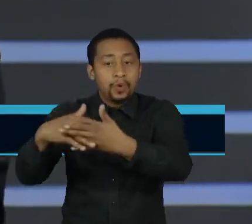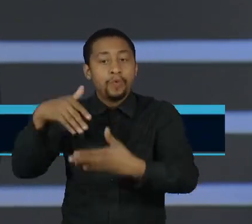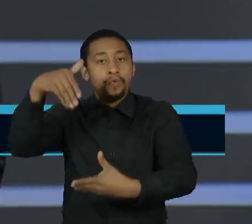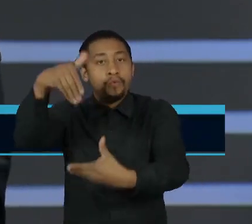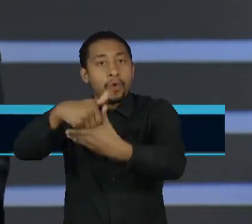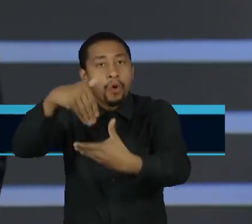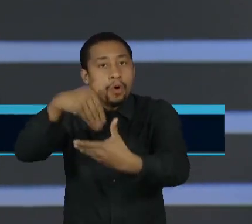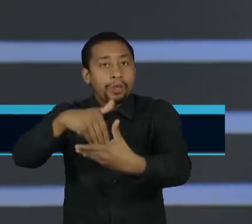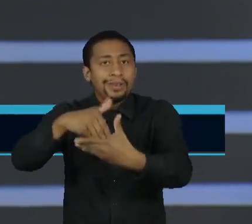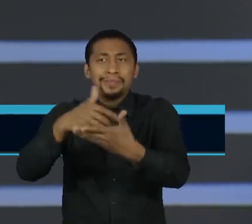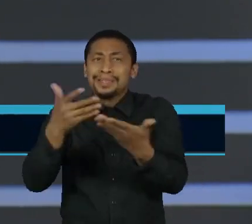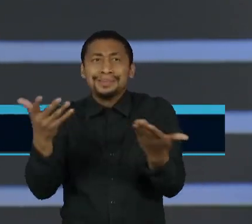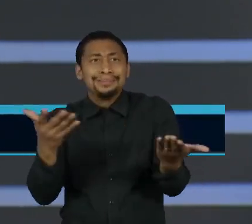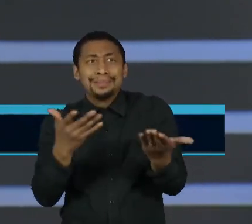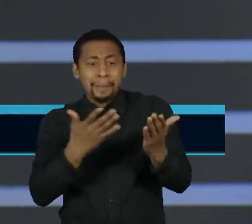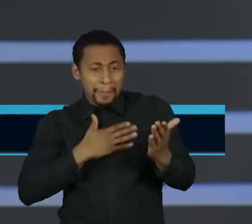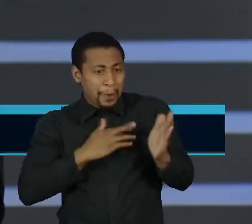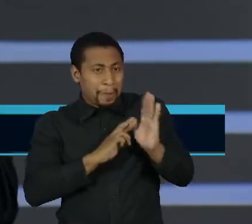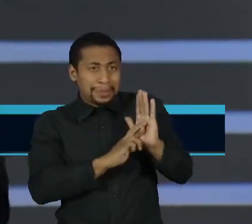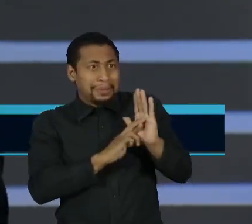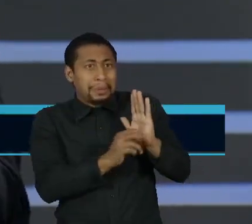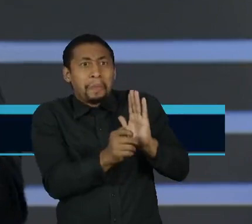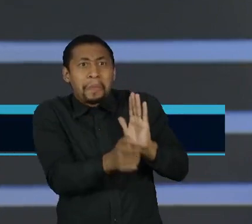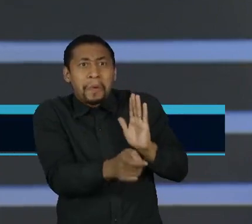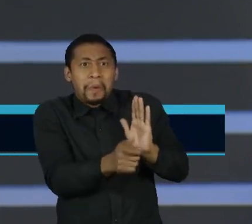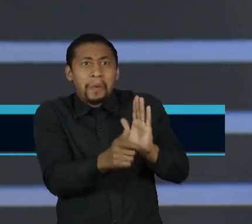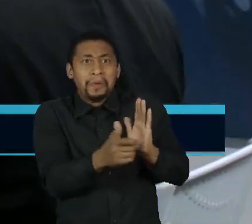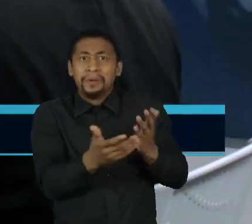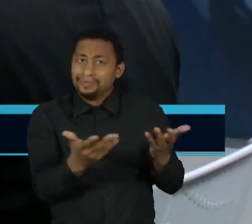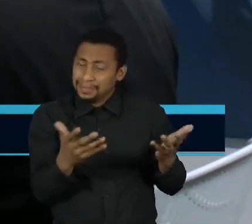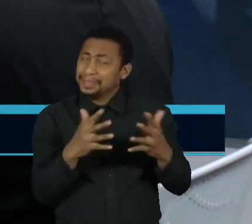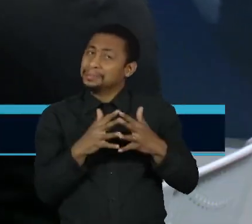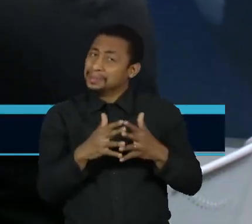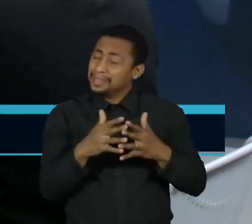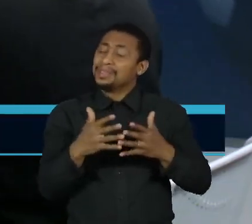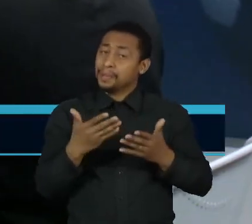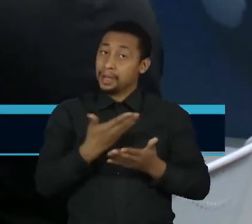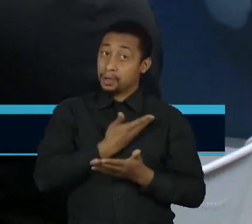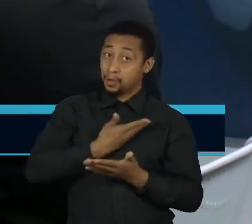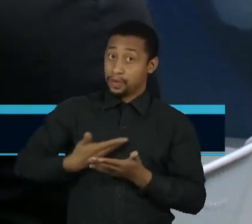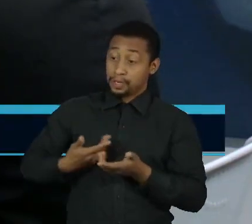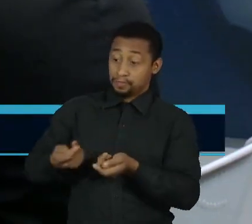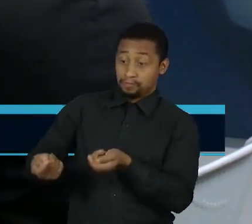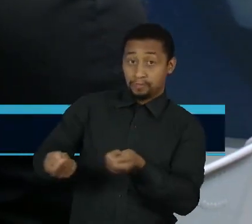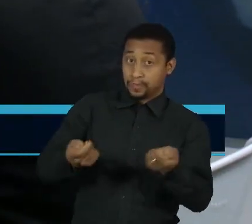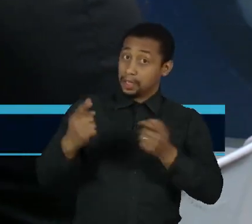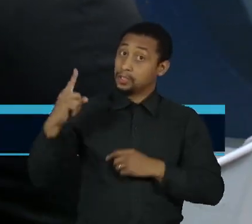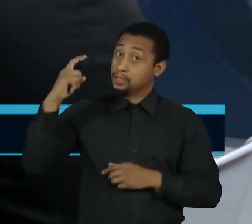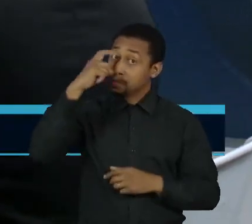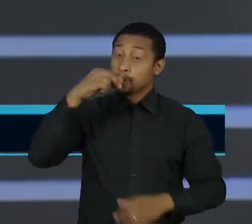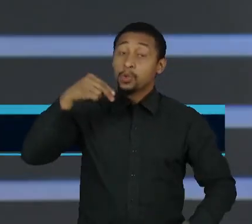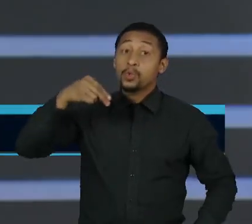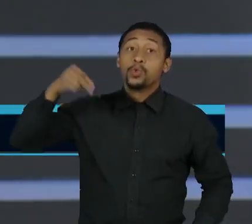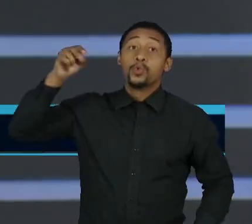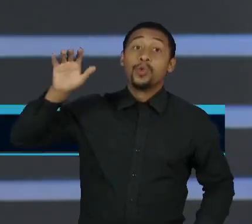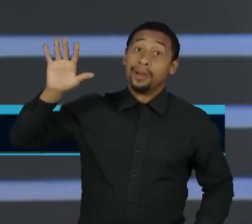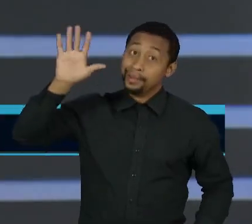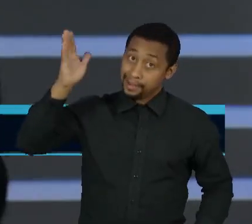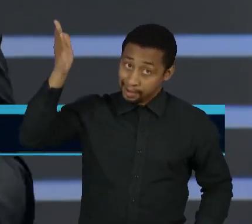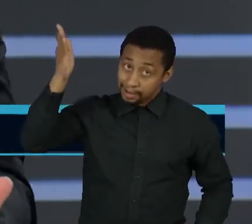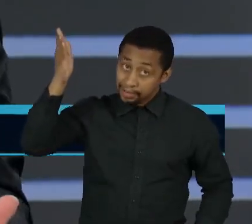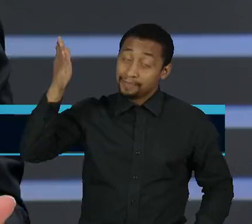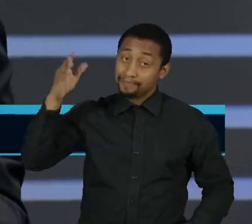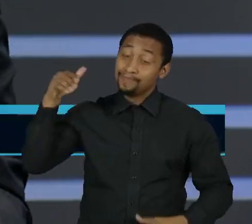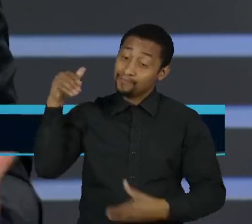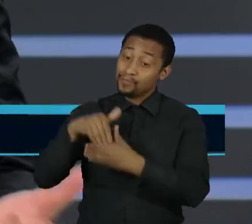isso vai acabar atingindo, na verdade, a própria governabilidade. No Nordeste, por exemplo, são estados em que a força do lulismo é muito maior